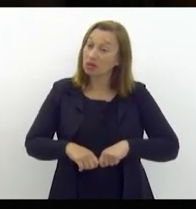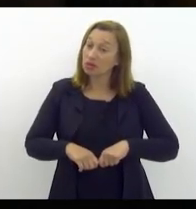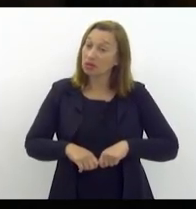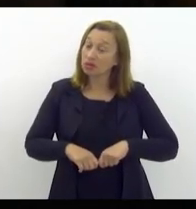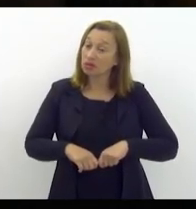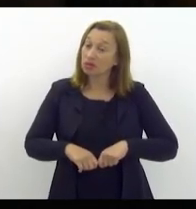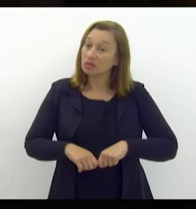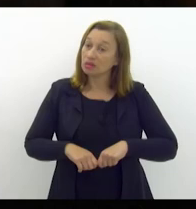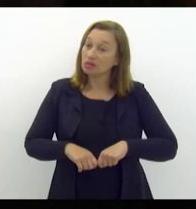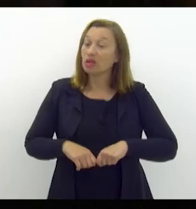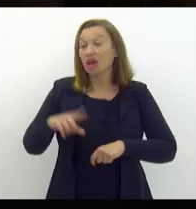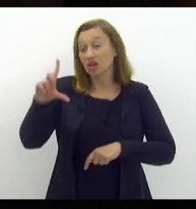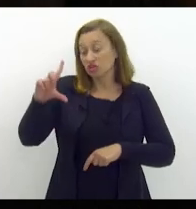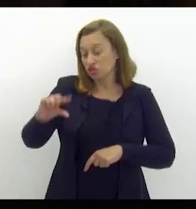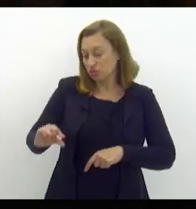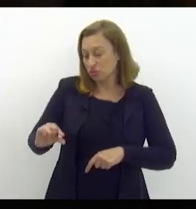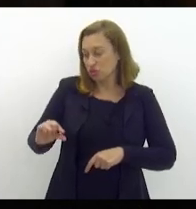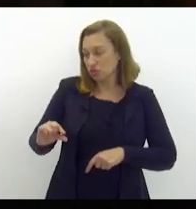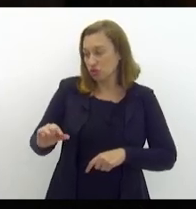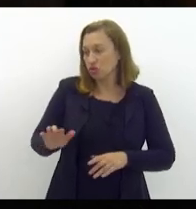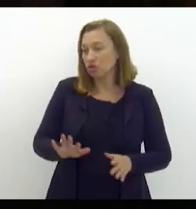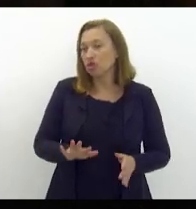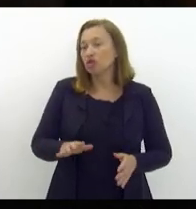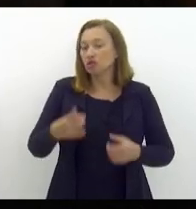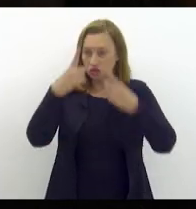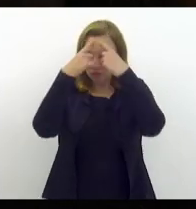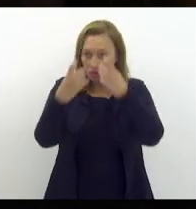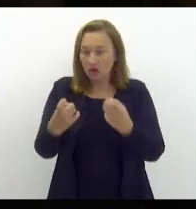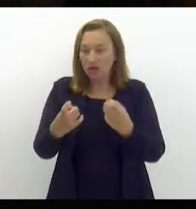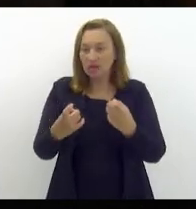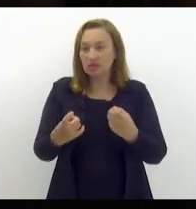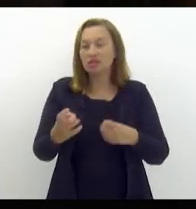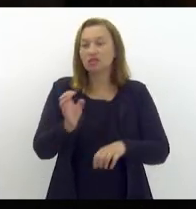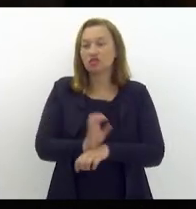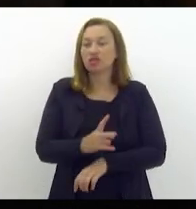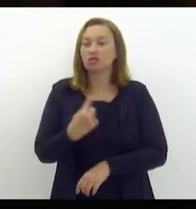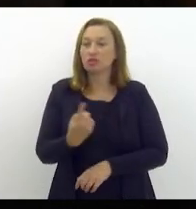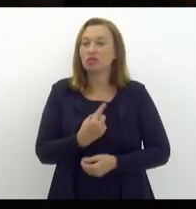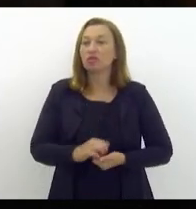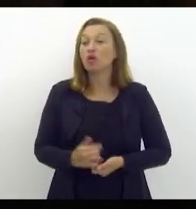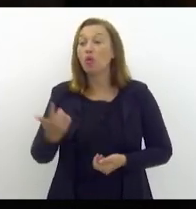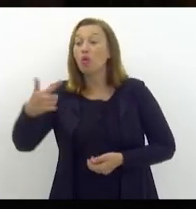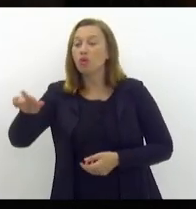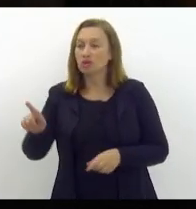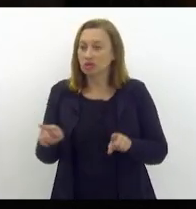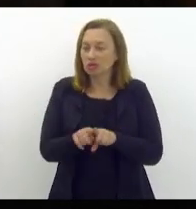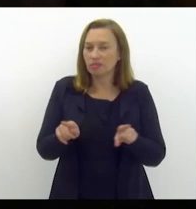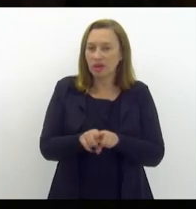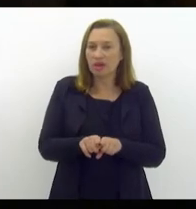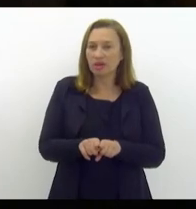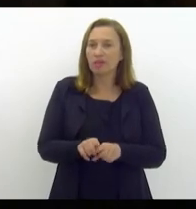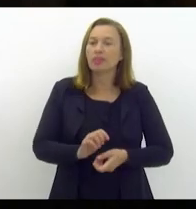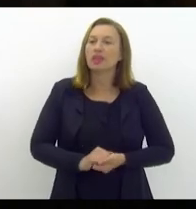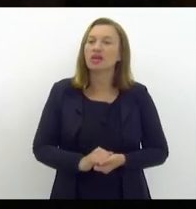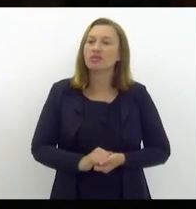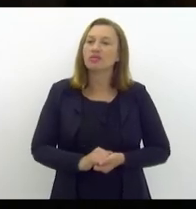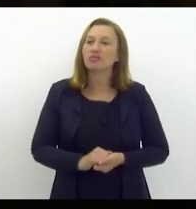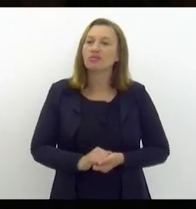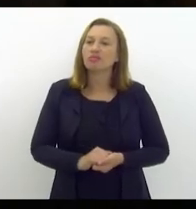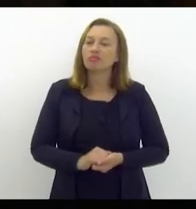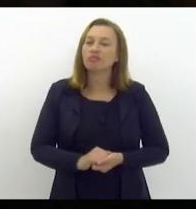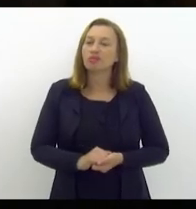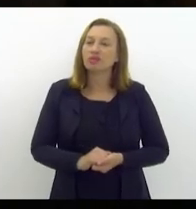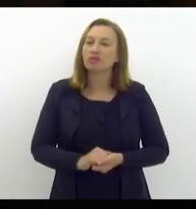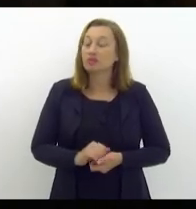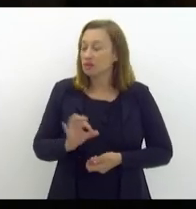a redução dos índices de violência no nosso estado. Uma outra coisa, a gente